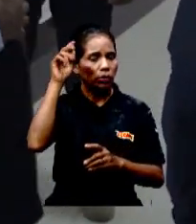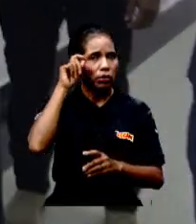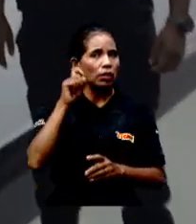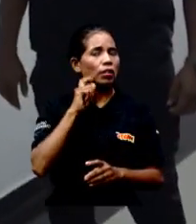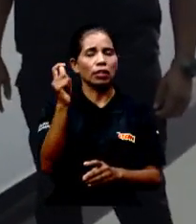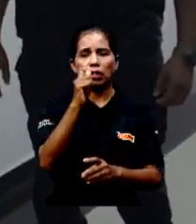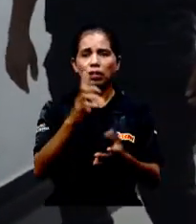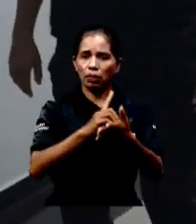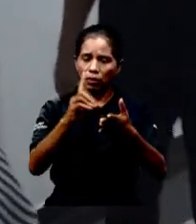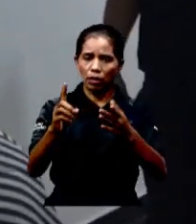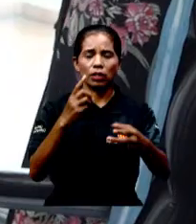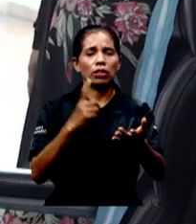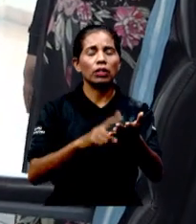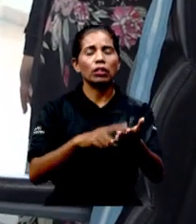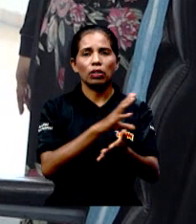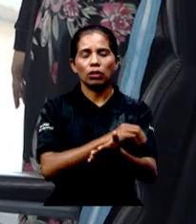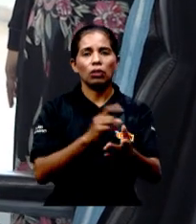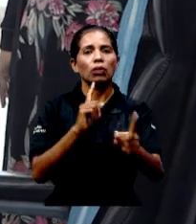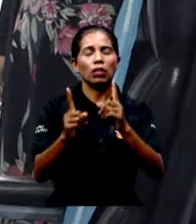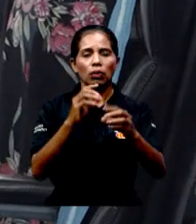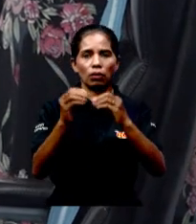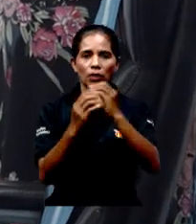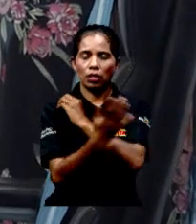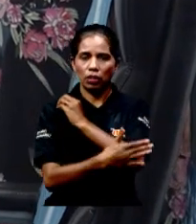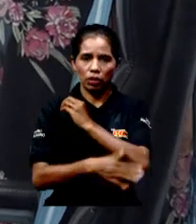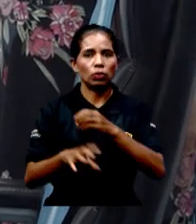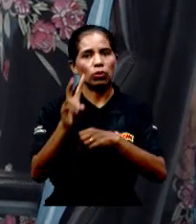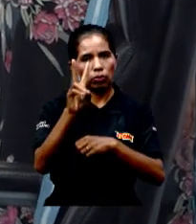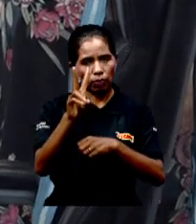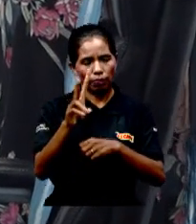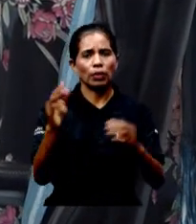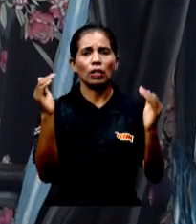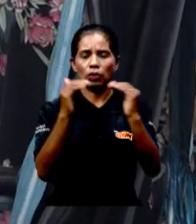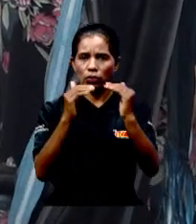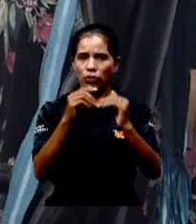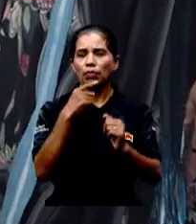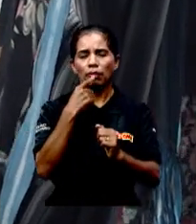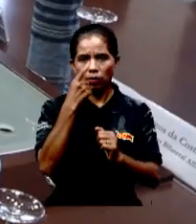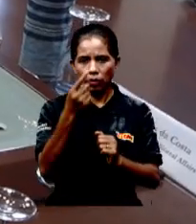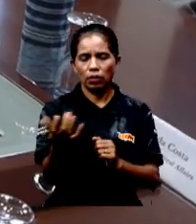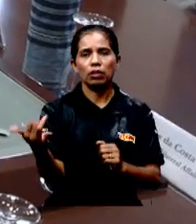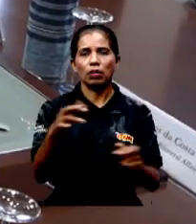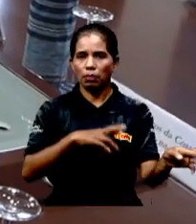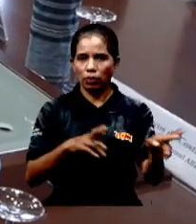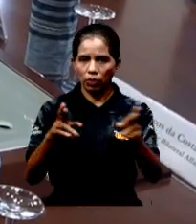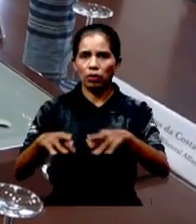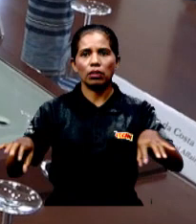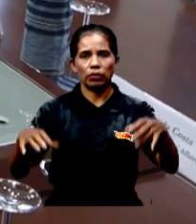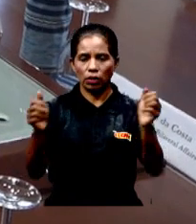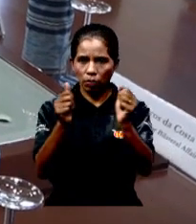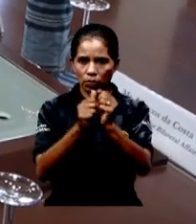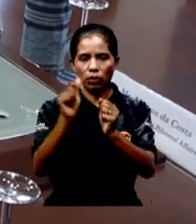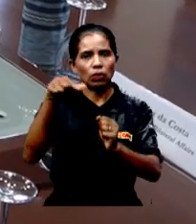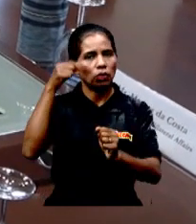com a relação bilateral entre Nação Guam. Rafa no encontro, Abdul Momen Hateten, será pronto serviço a mútuo com o